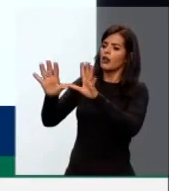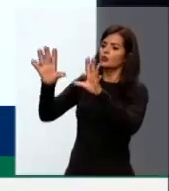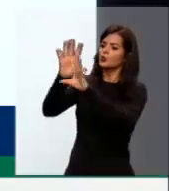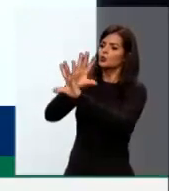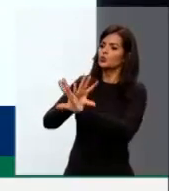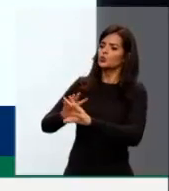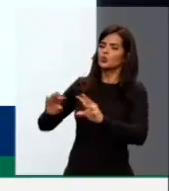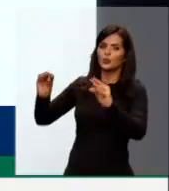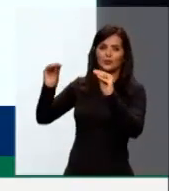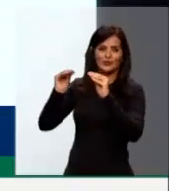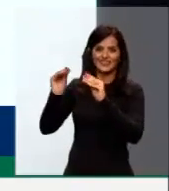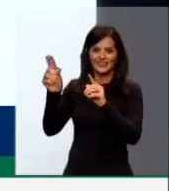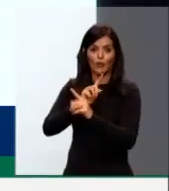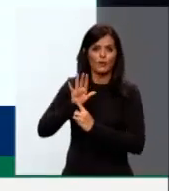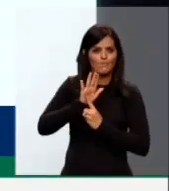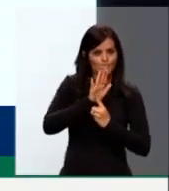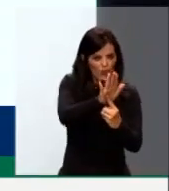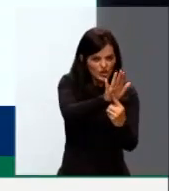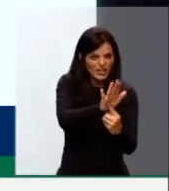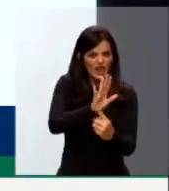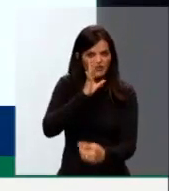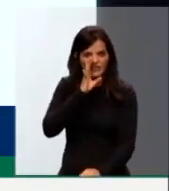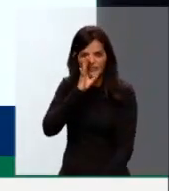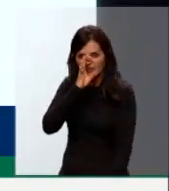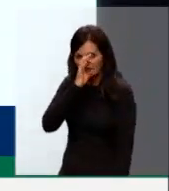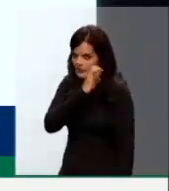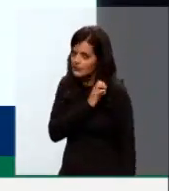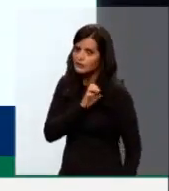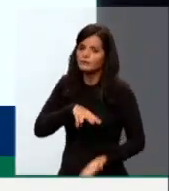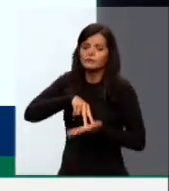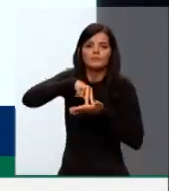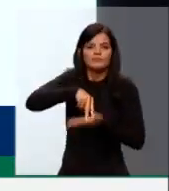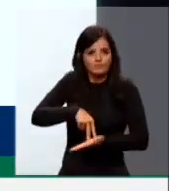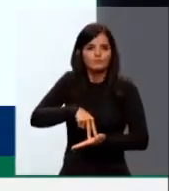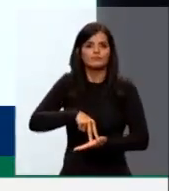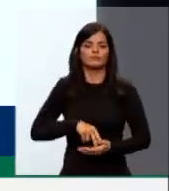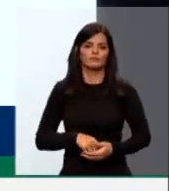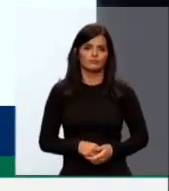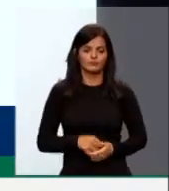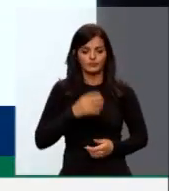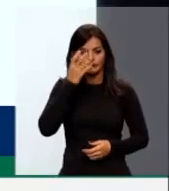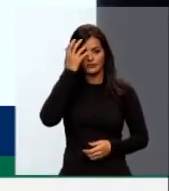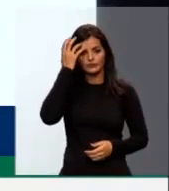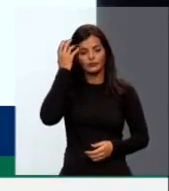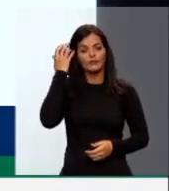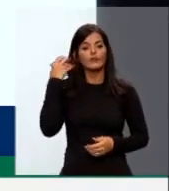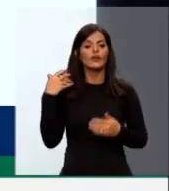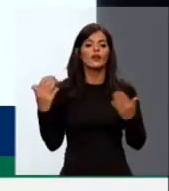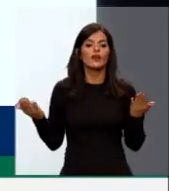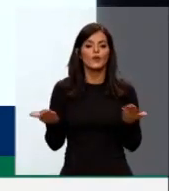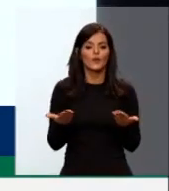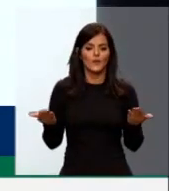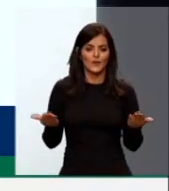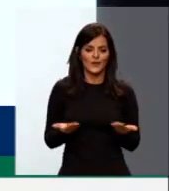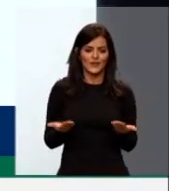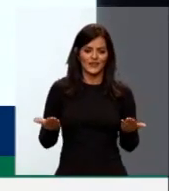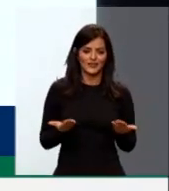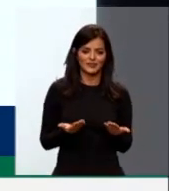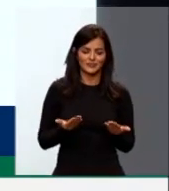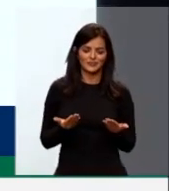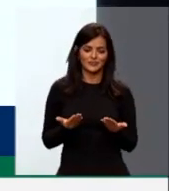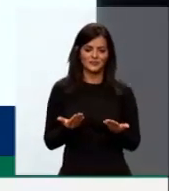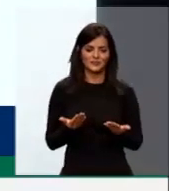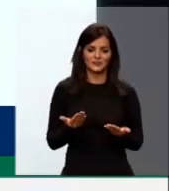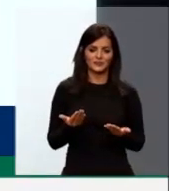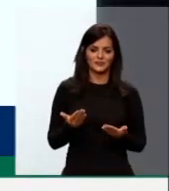resistências. Obrigada, viu? Axé. Passo agora, então, para uma breve saudação para a